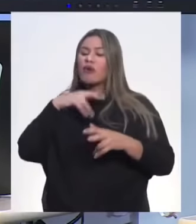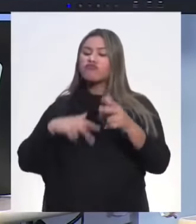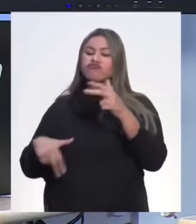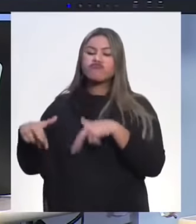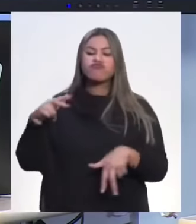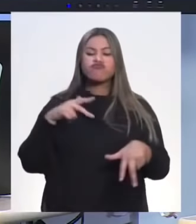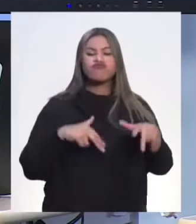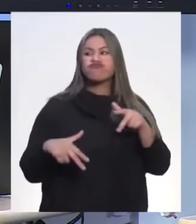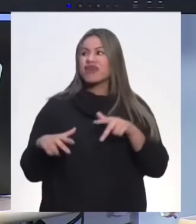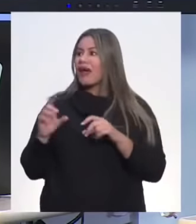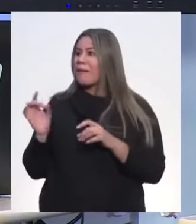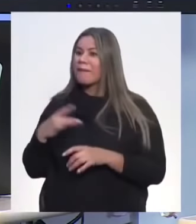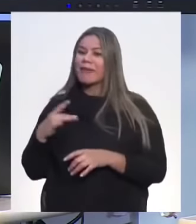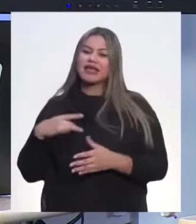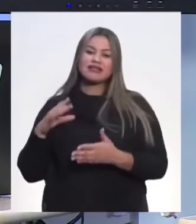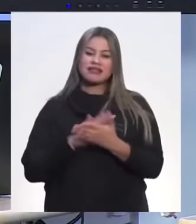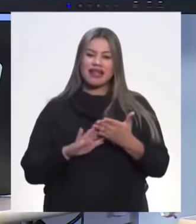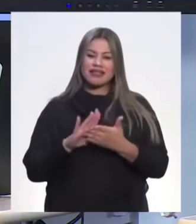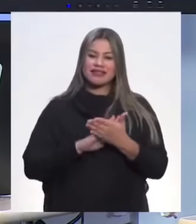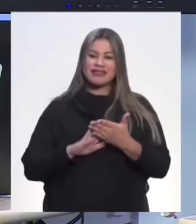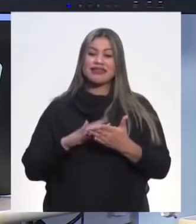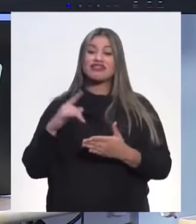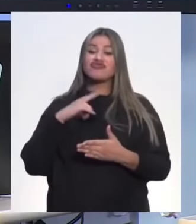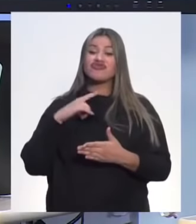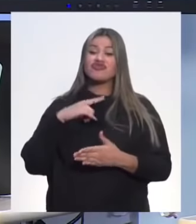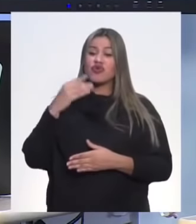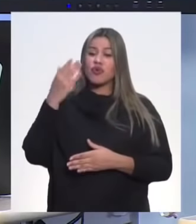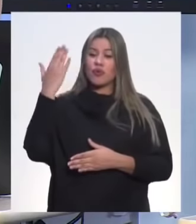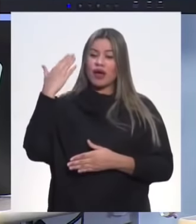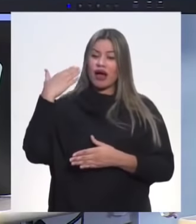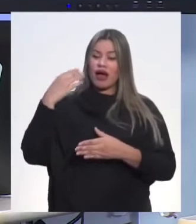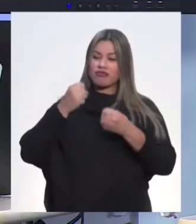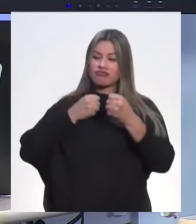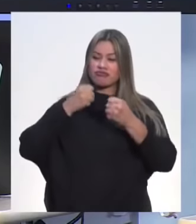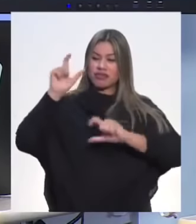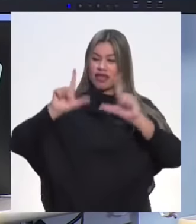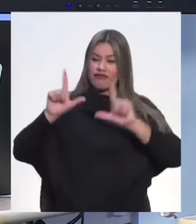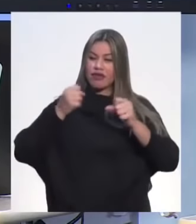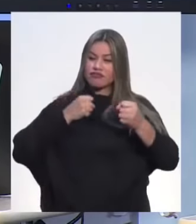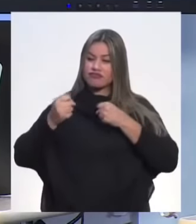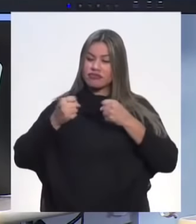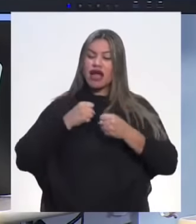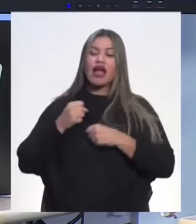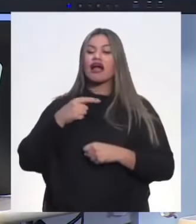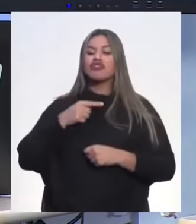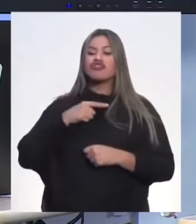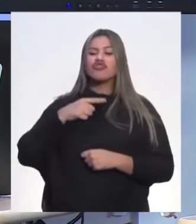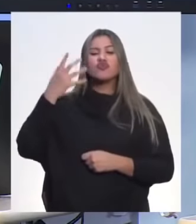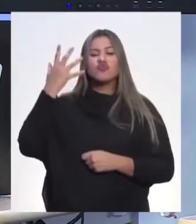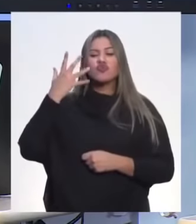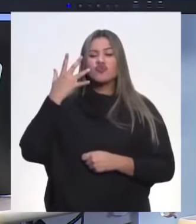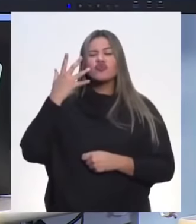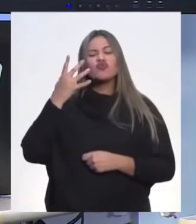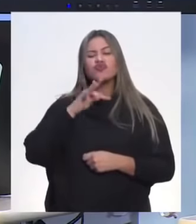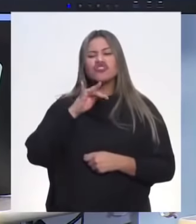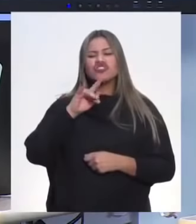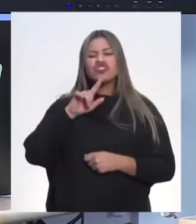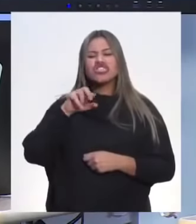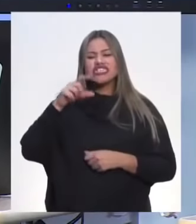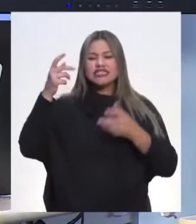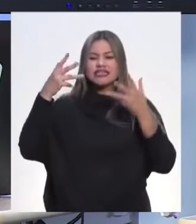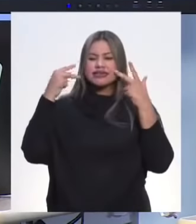assim. E ele estava super à vontade, não tinha ninguém. Ele estava na rua sozinho e ele desceu. É a cordilheira, né, gente? Então, olha uhum. só. Só que